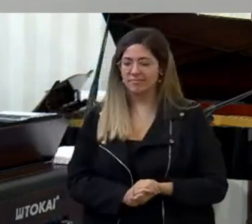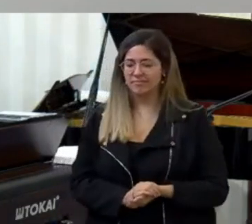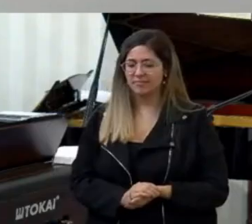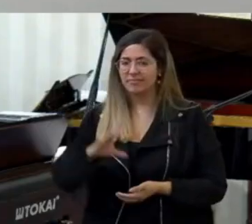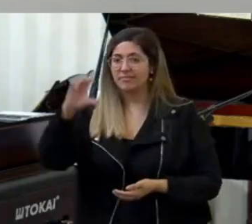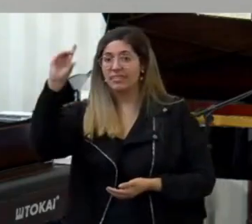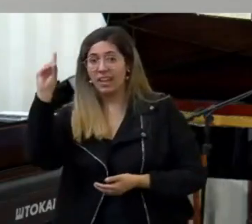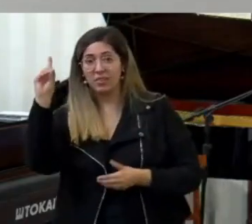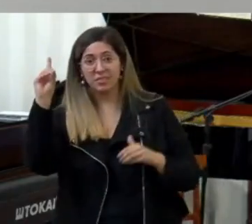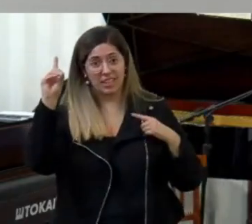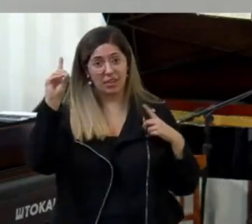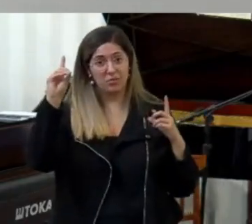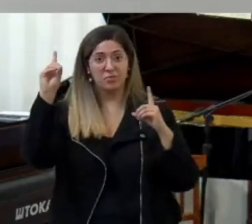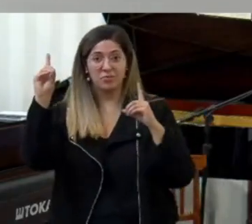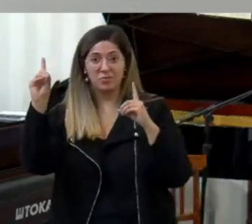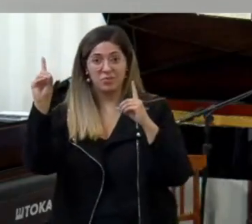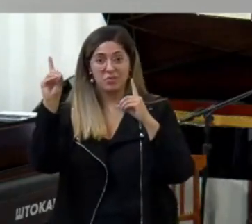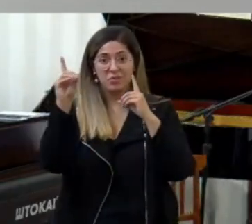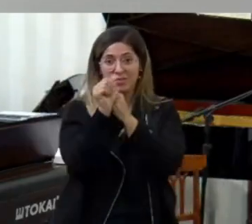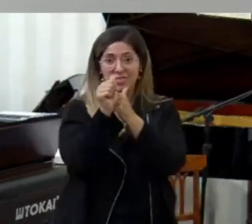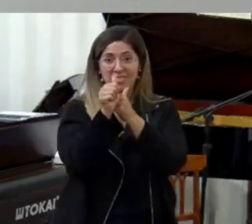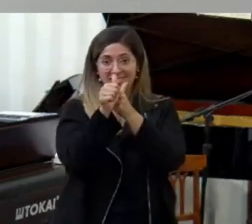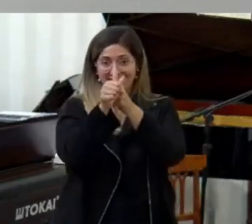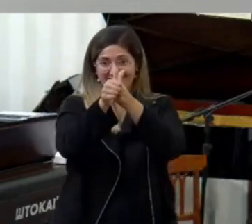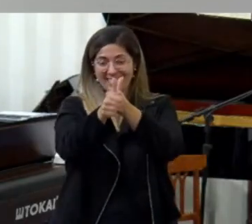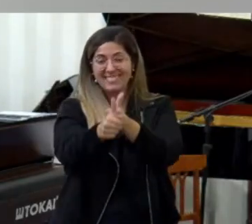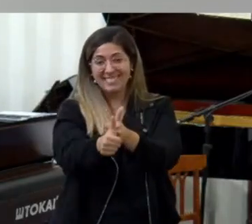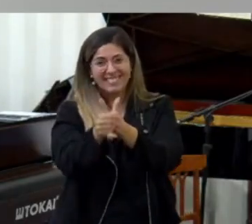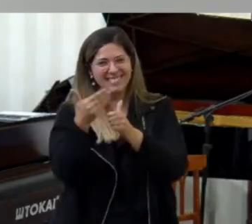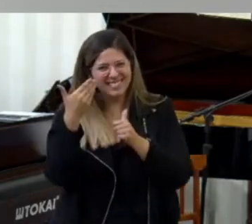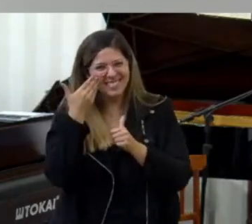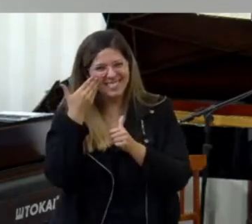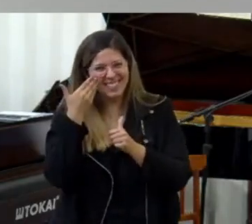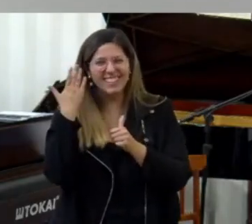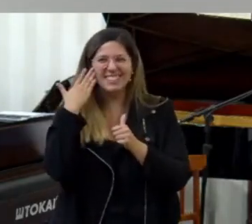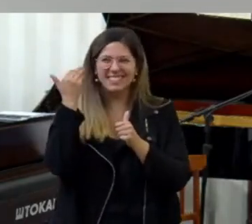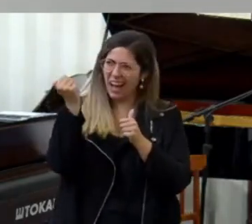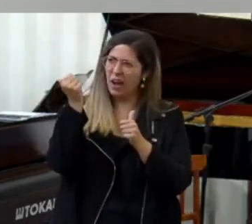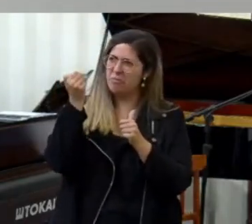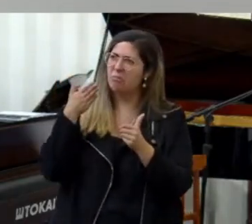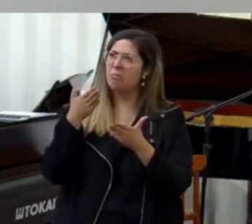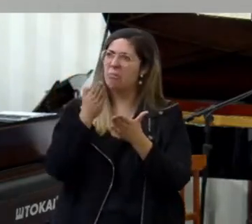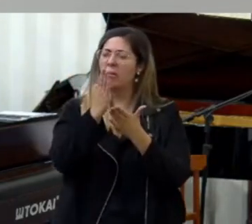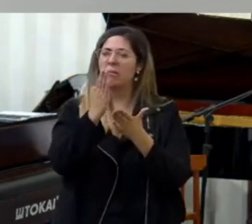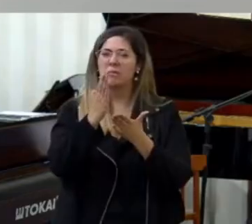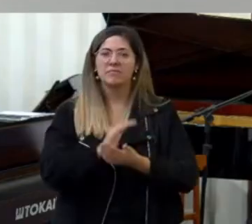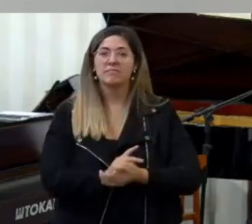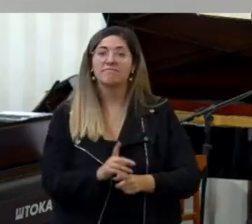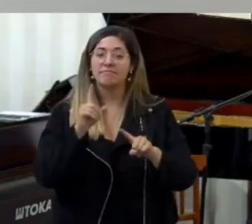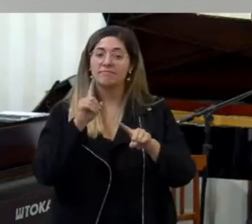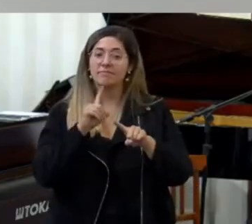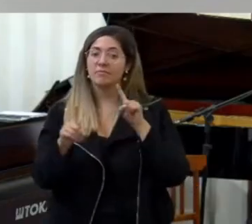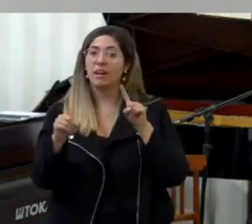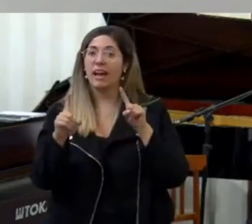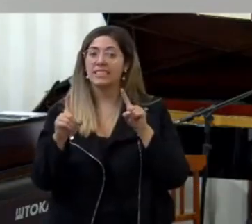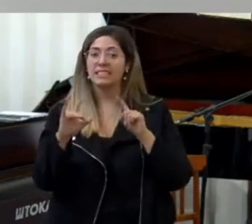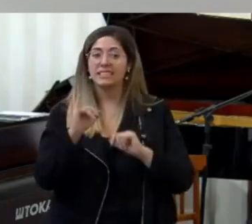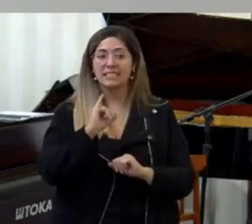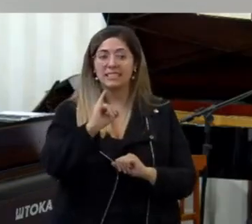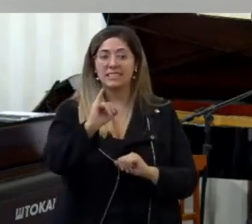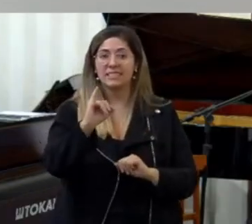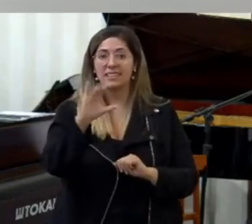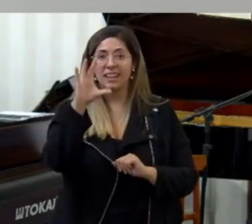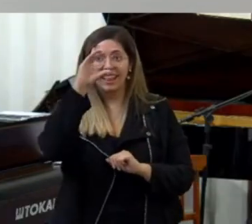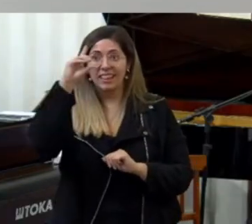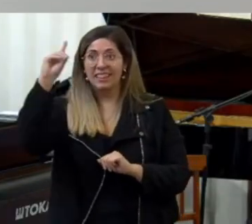não saberem para onde vão? Não é estranho? Eles não deveriam ser os primeiros a saberem para onde vão? Mas só